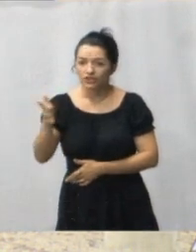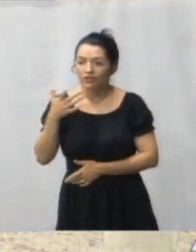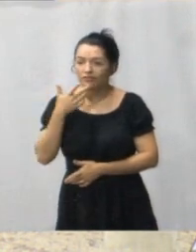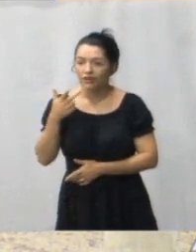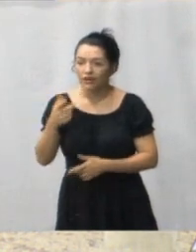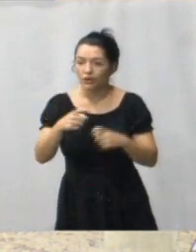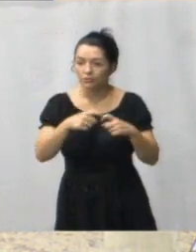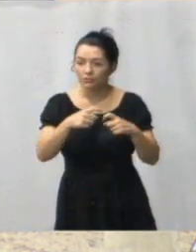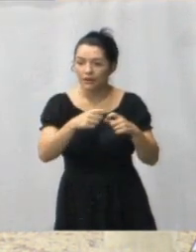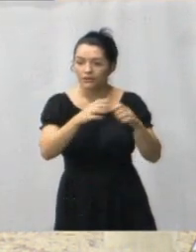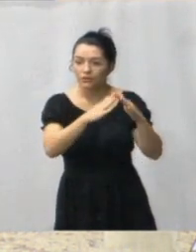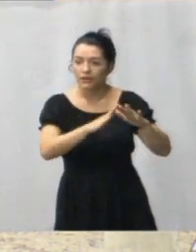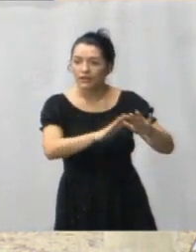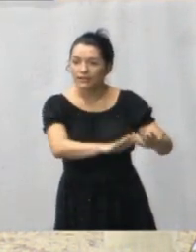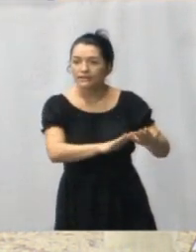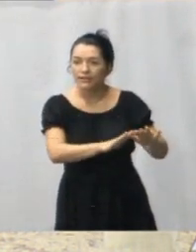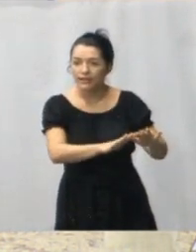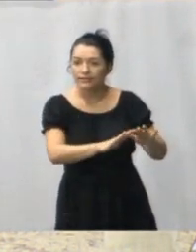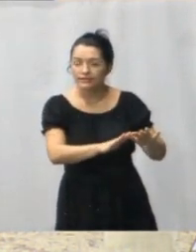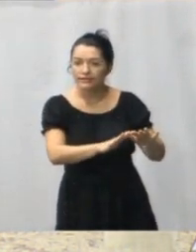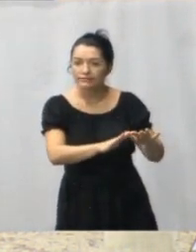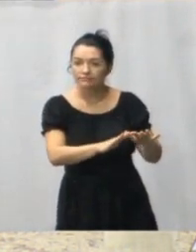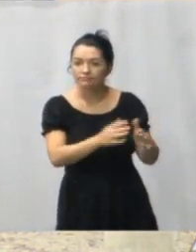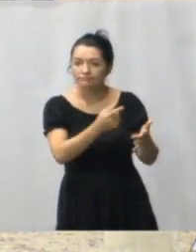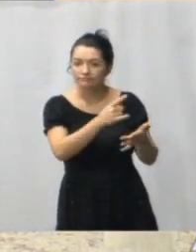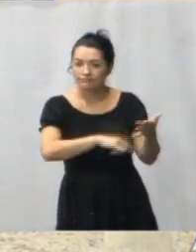Estão de atestado. Queria